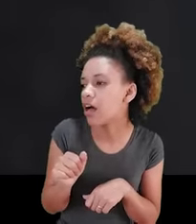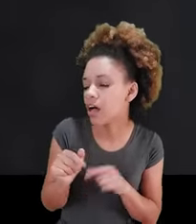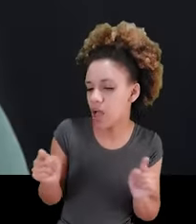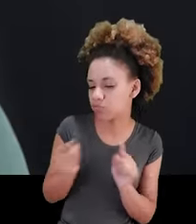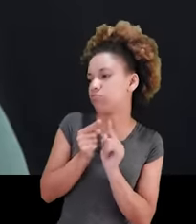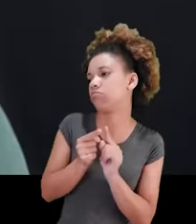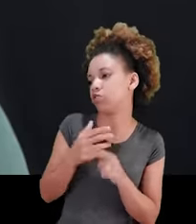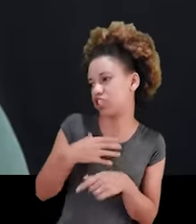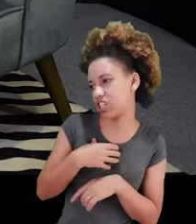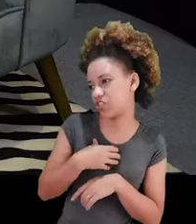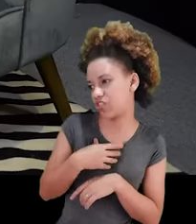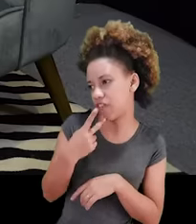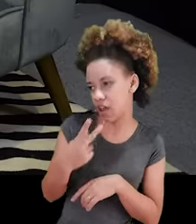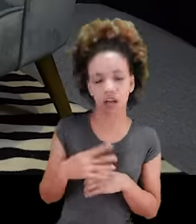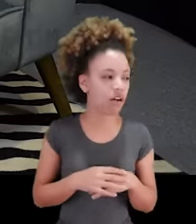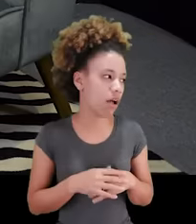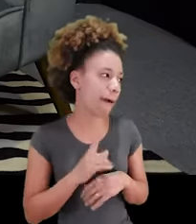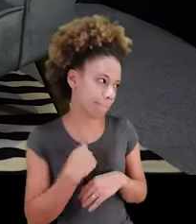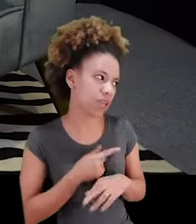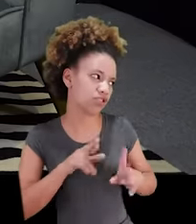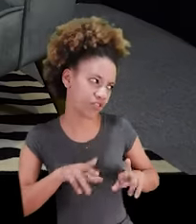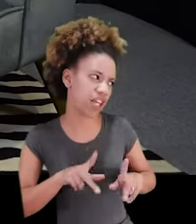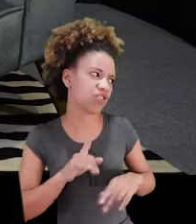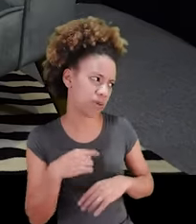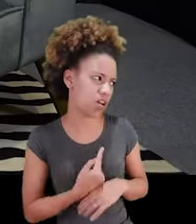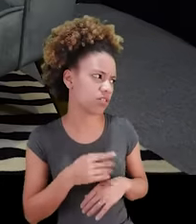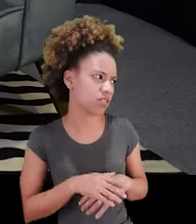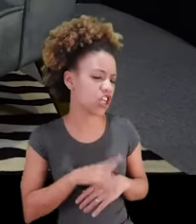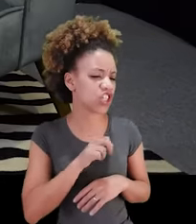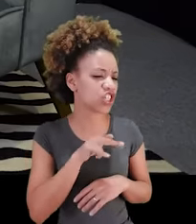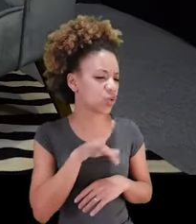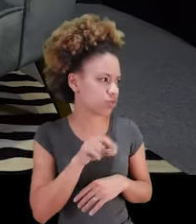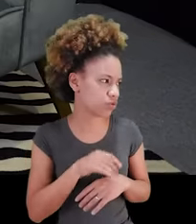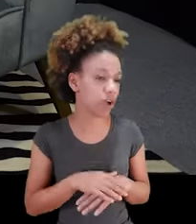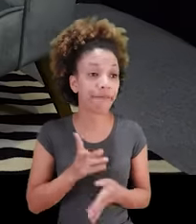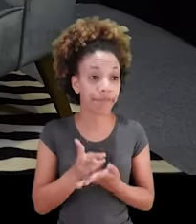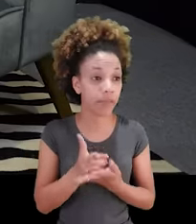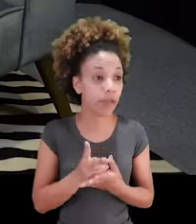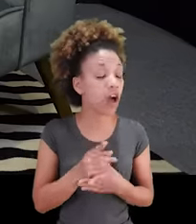essa forma de falar. Essa forma de falar. É, pra gente é uma grande diferença isso, porque a gente fala o gerúndio. Então, sempre, não é?